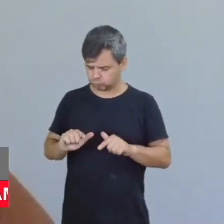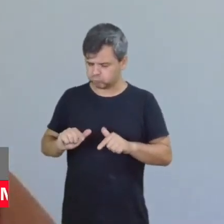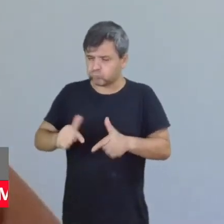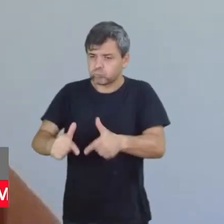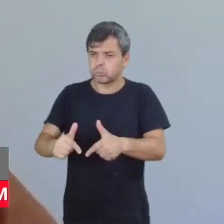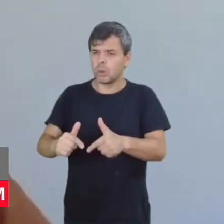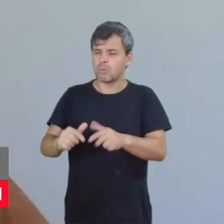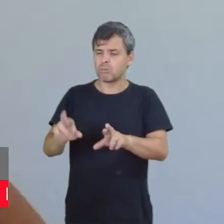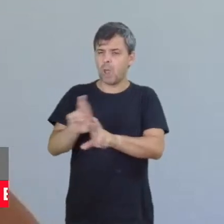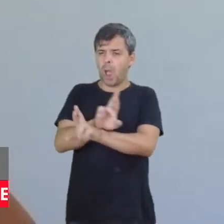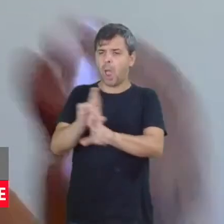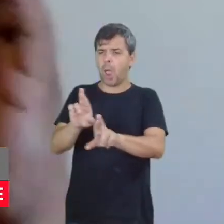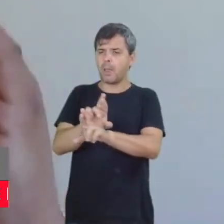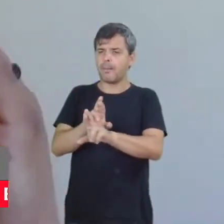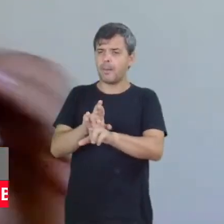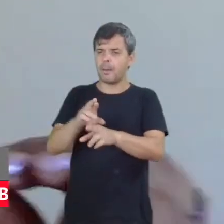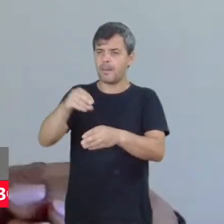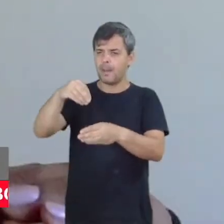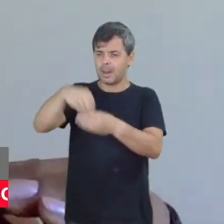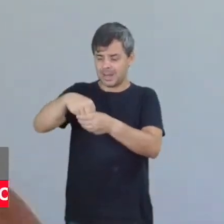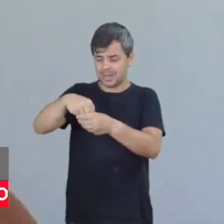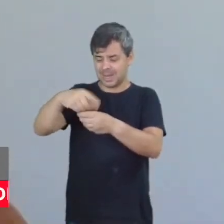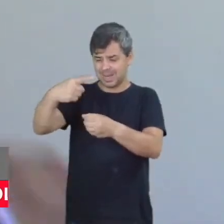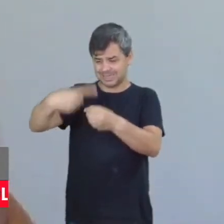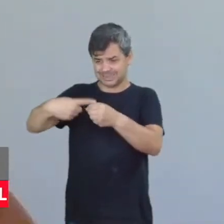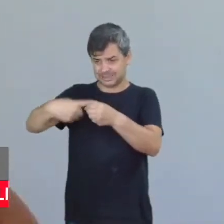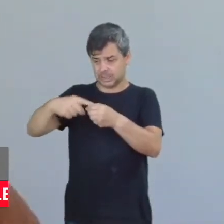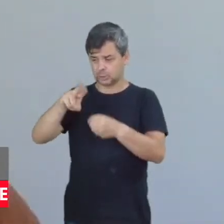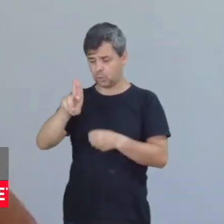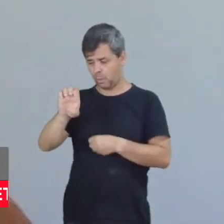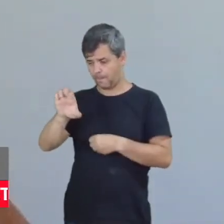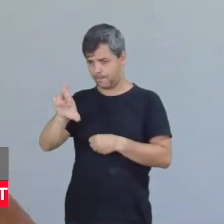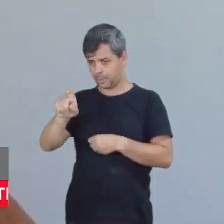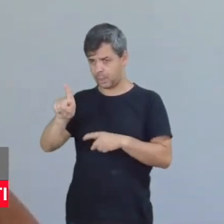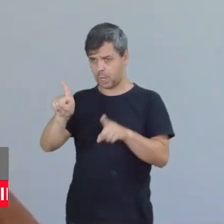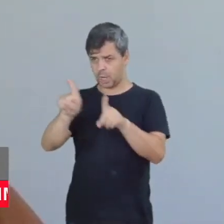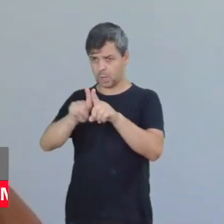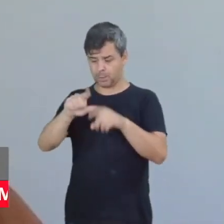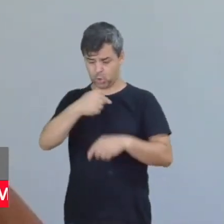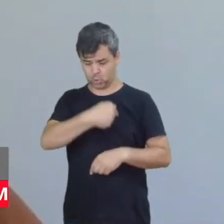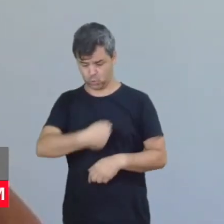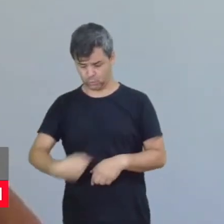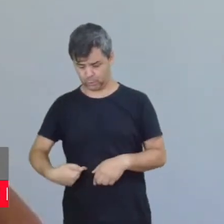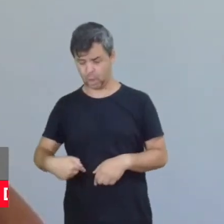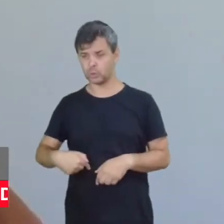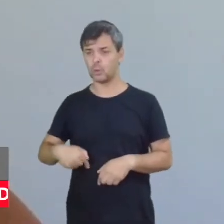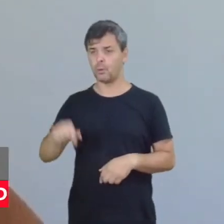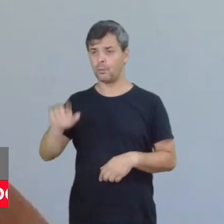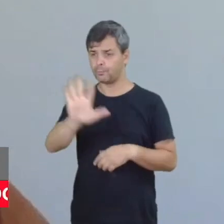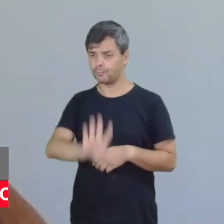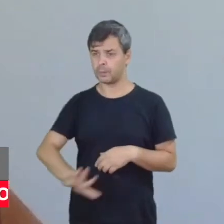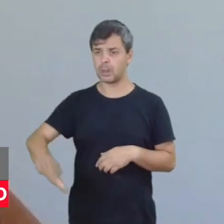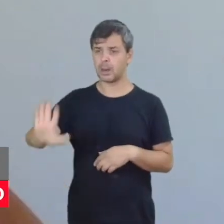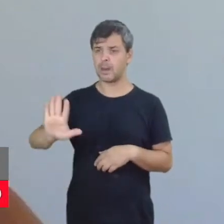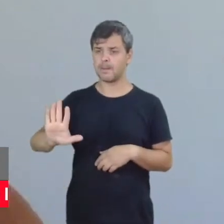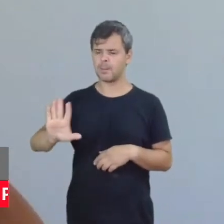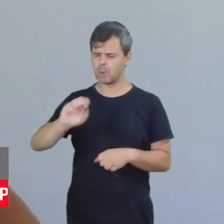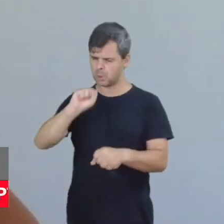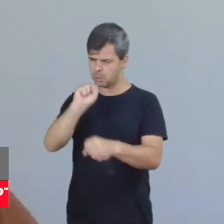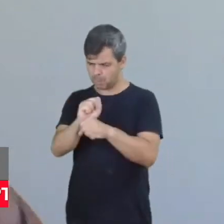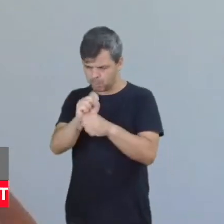a relação entre a cidade de Uberlândia e também o governo federal. Pode esperar que nós